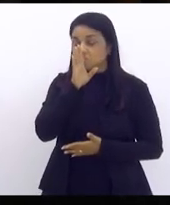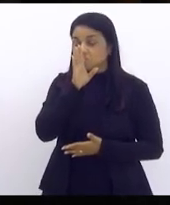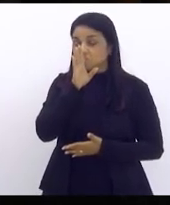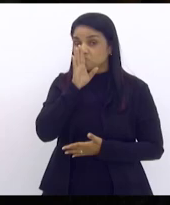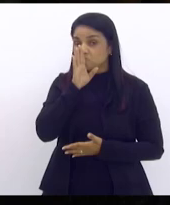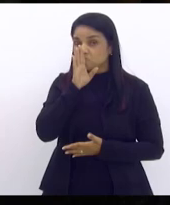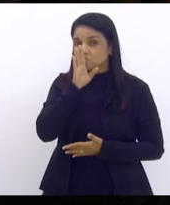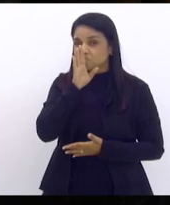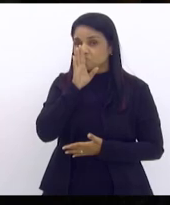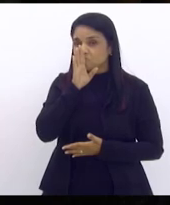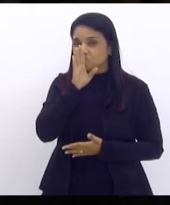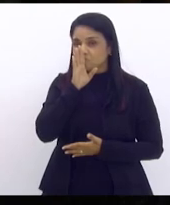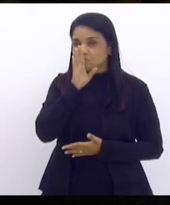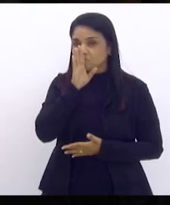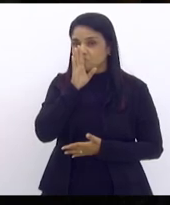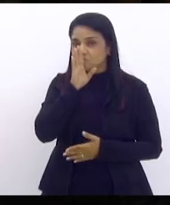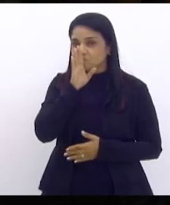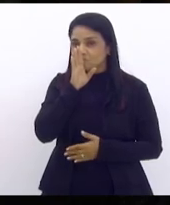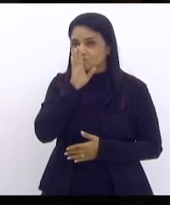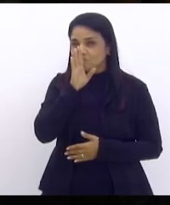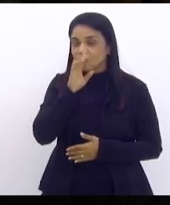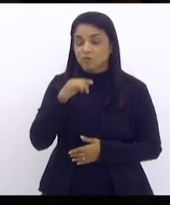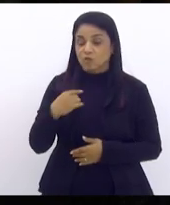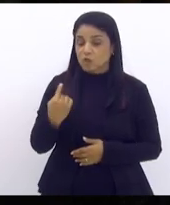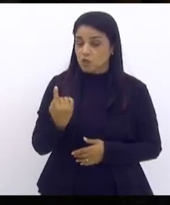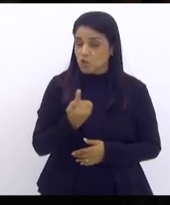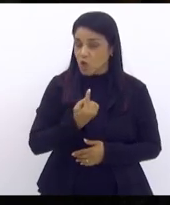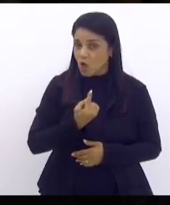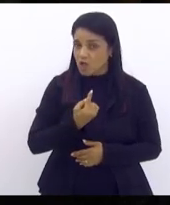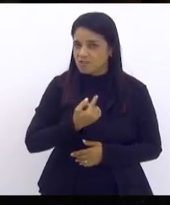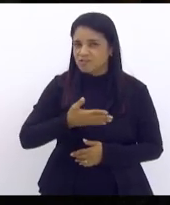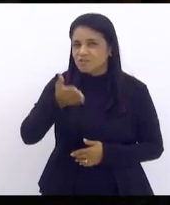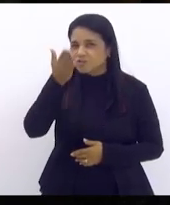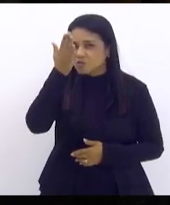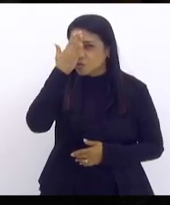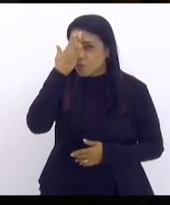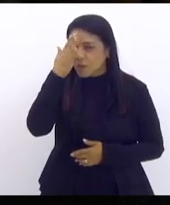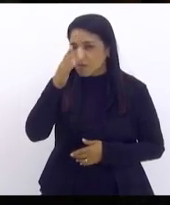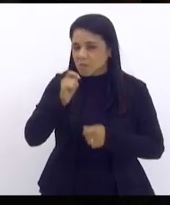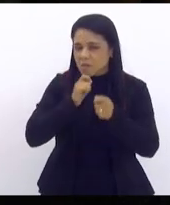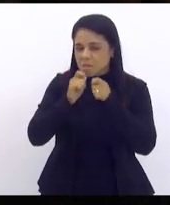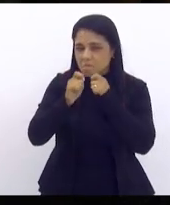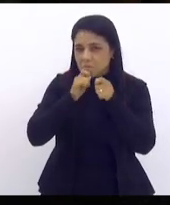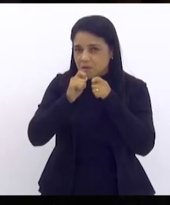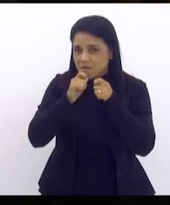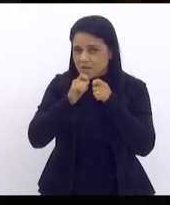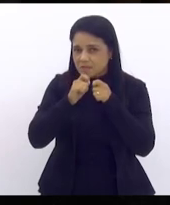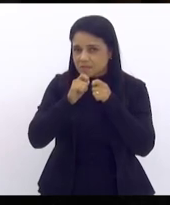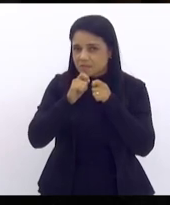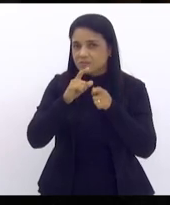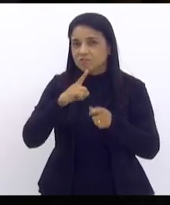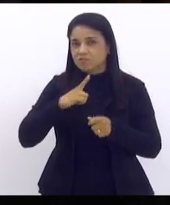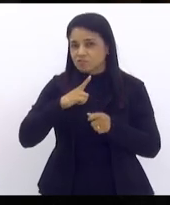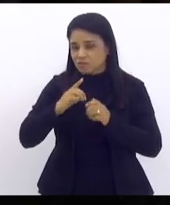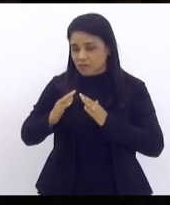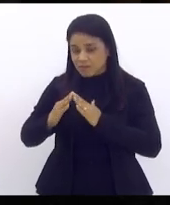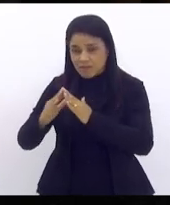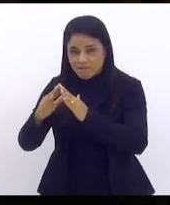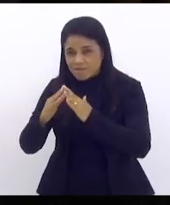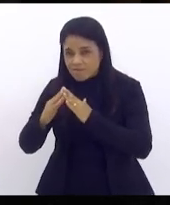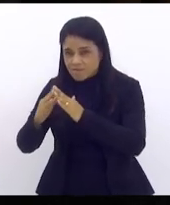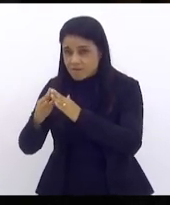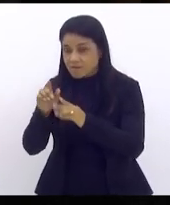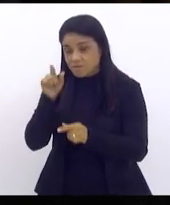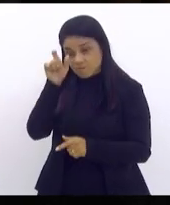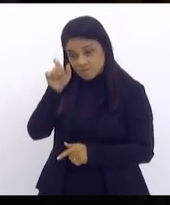caladinha, quando nós soubemos pela imprensa de que havia na favela em que